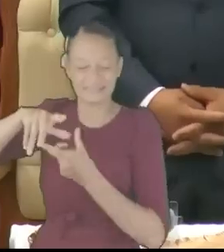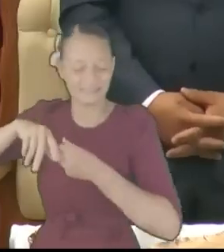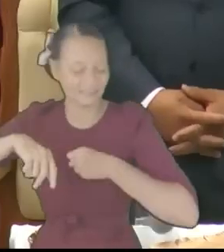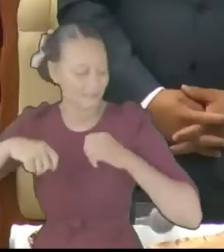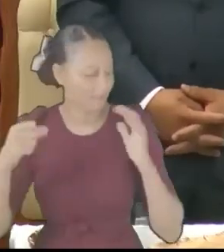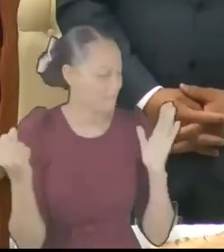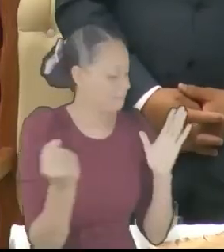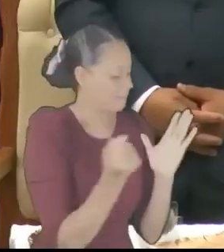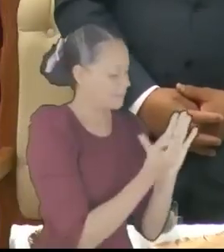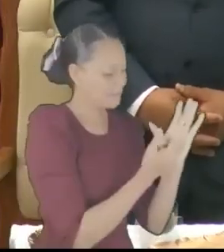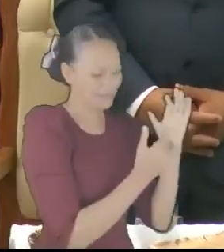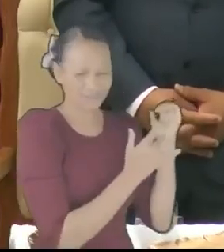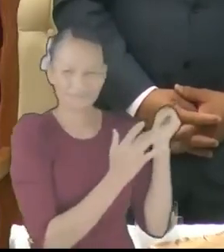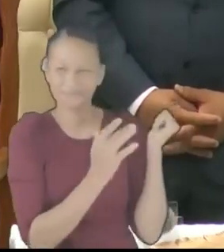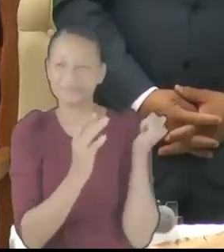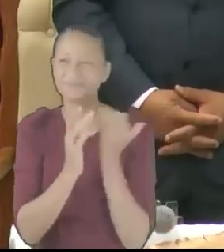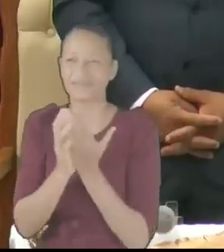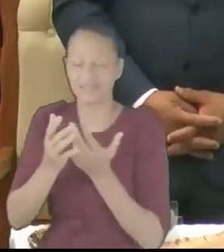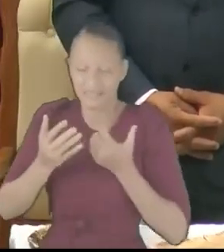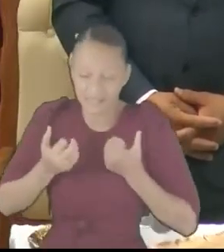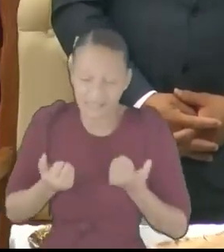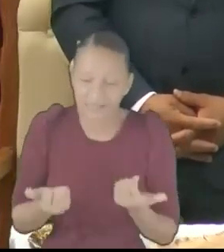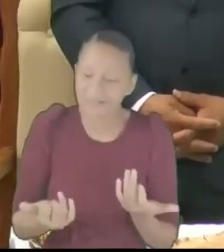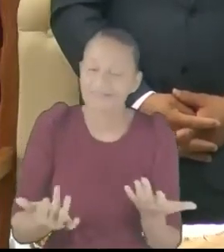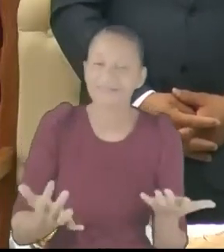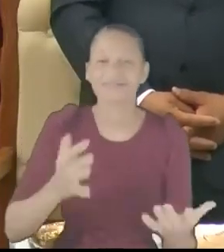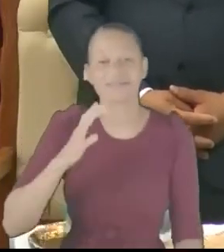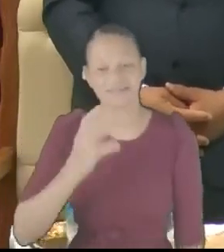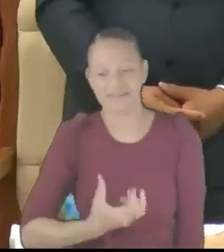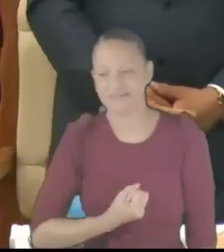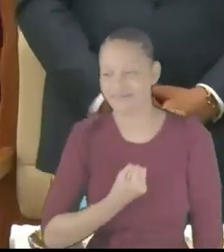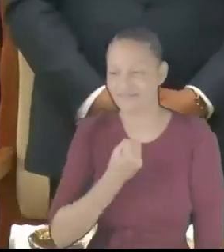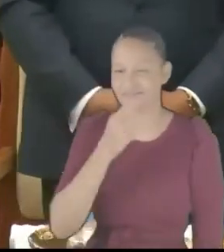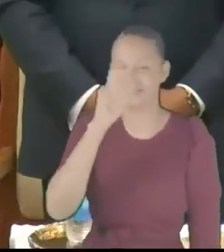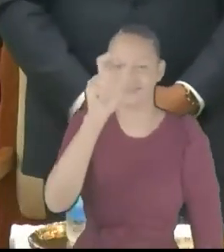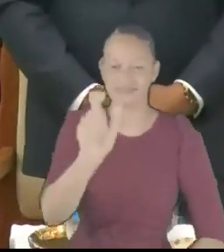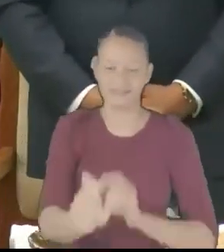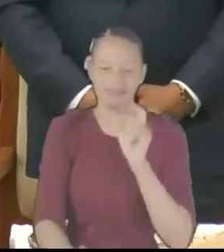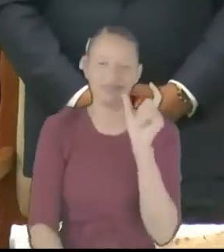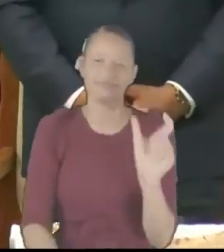verteu, para salvar um tão pobre